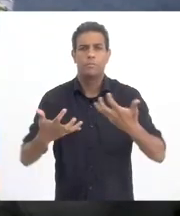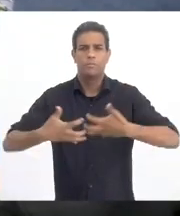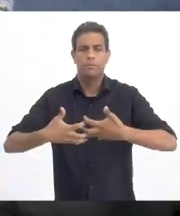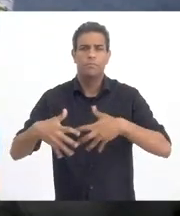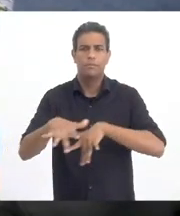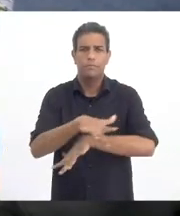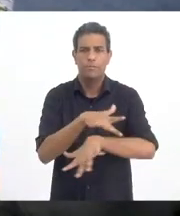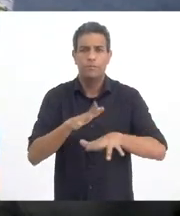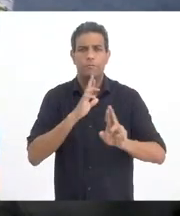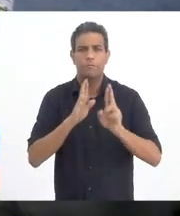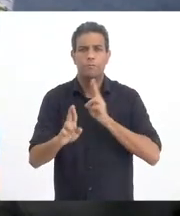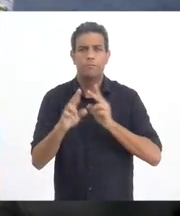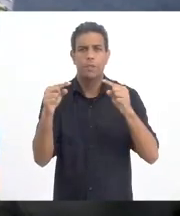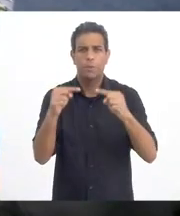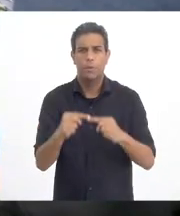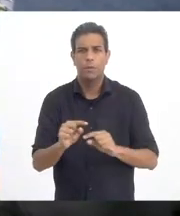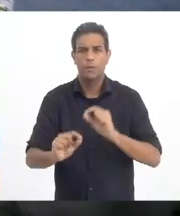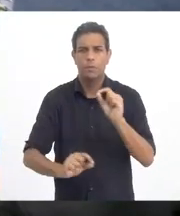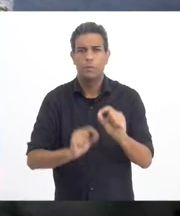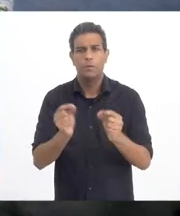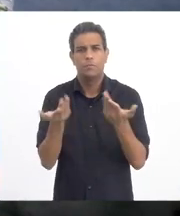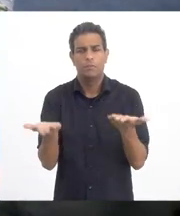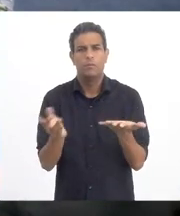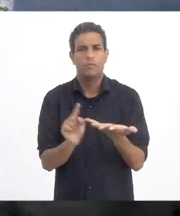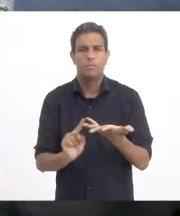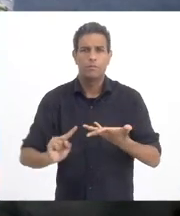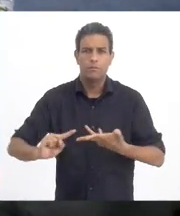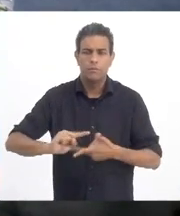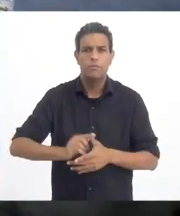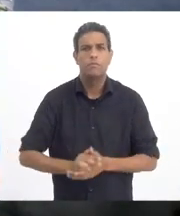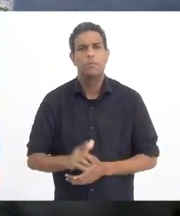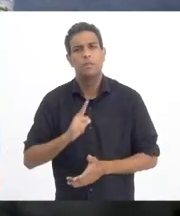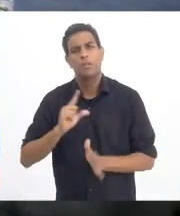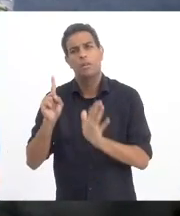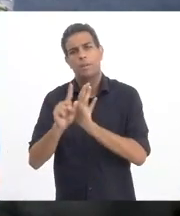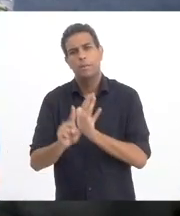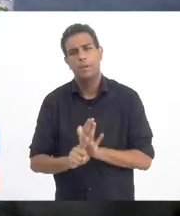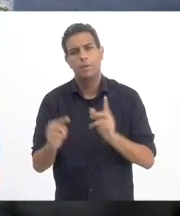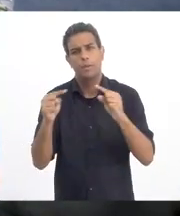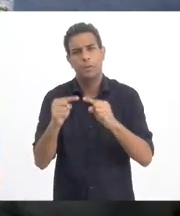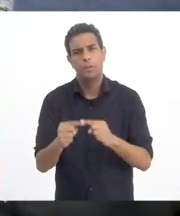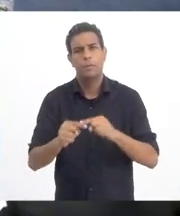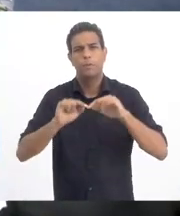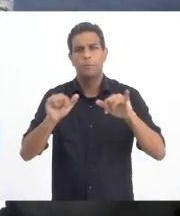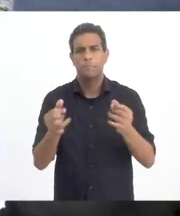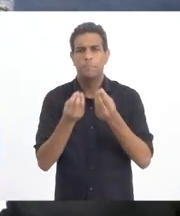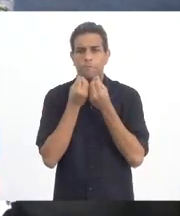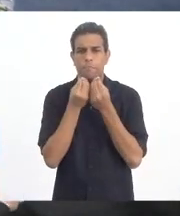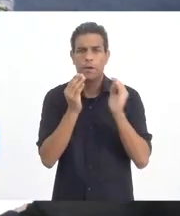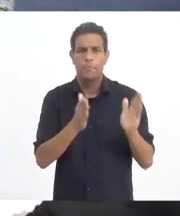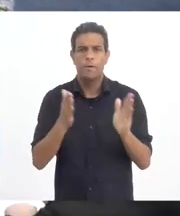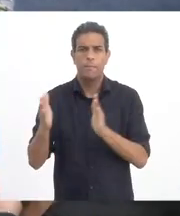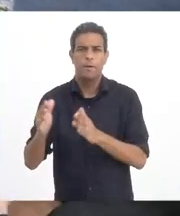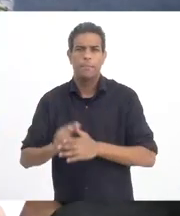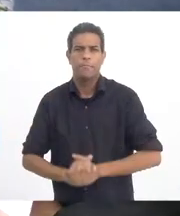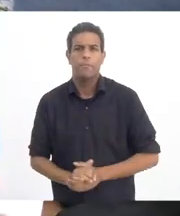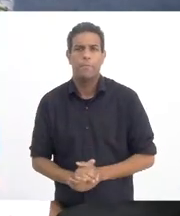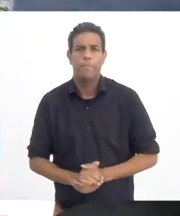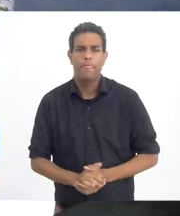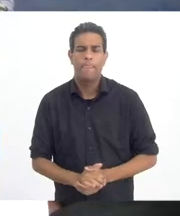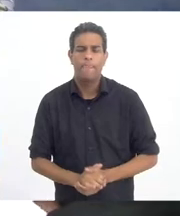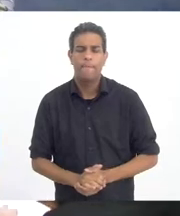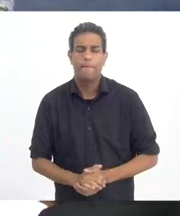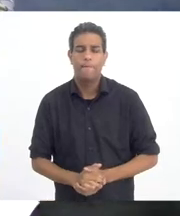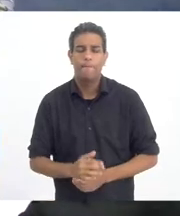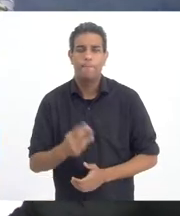Então, mais do que apenas apontamentos, se tiverem perguntas, por favor, façam no seu encaminhamento. 3 minutos, doutor